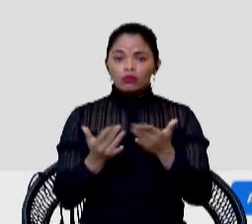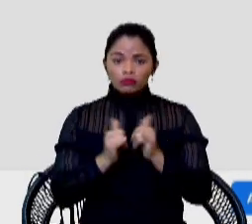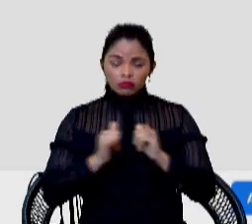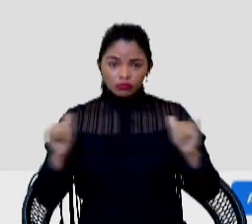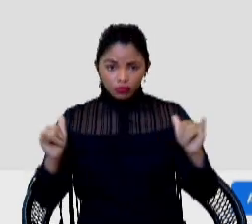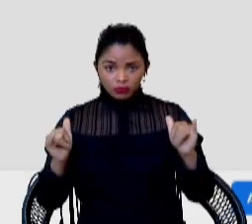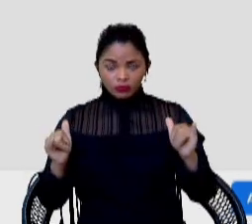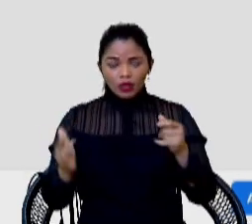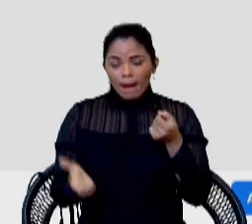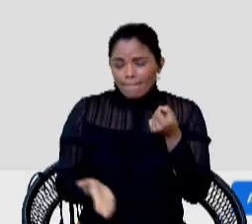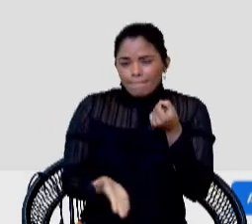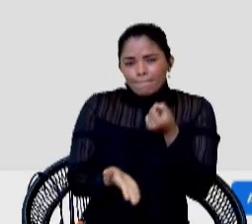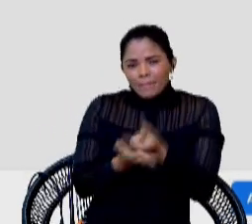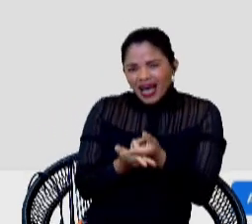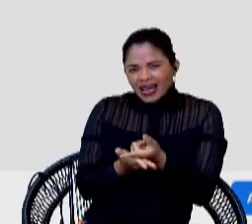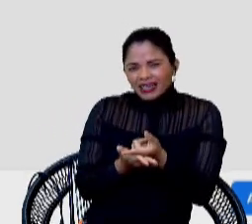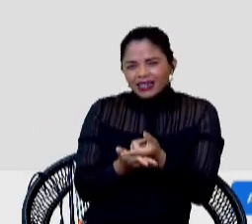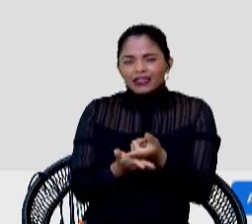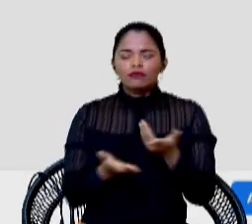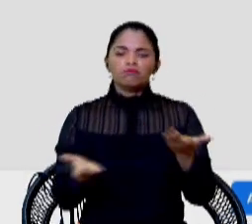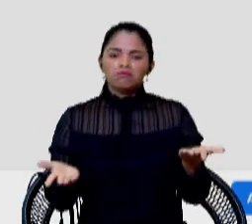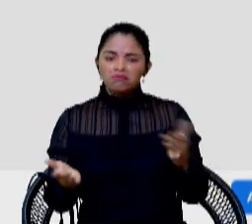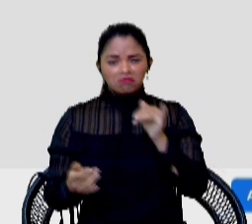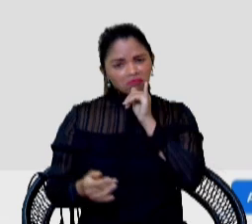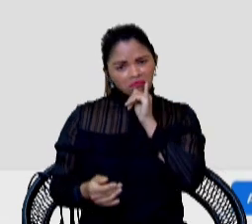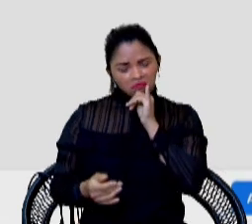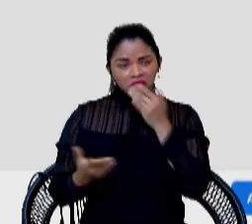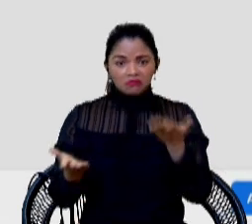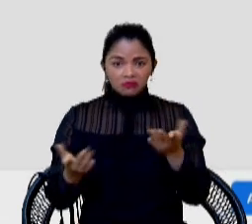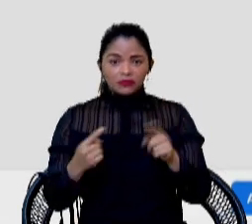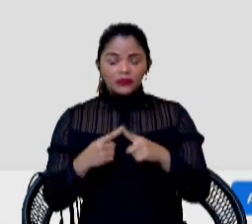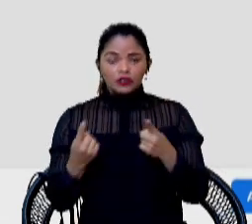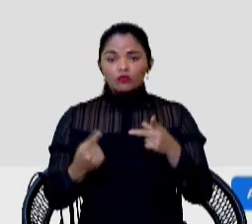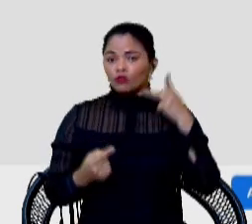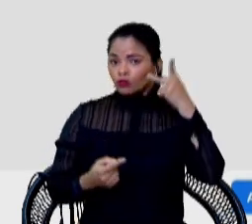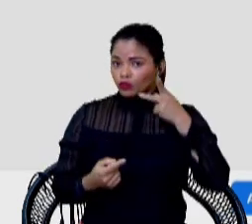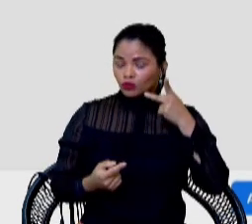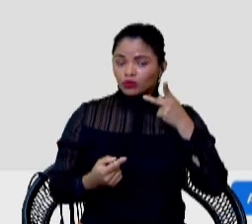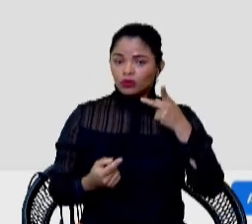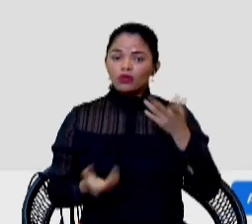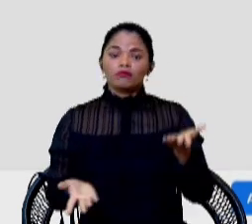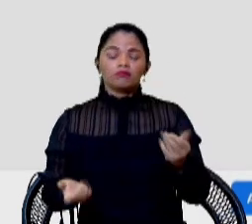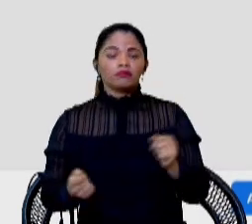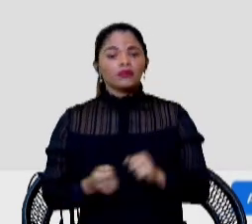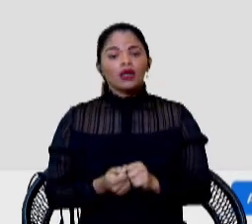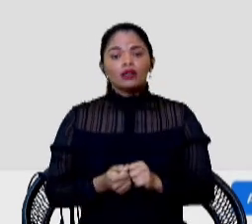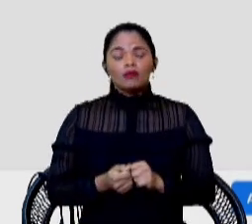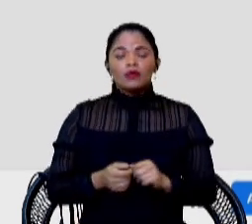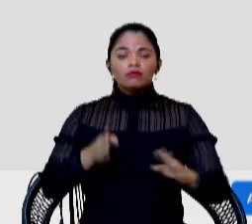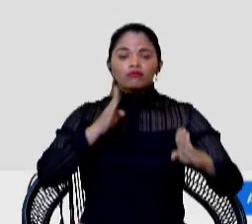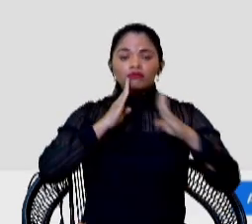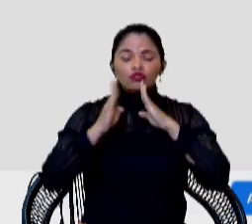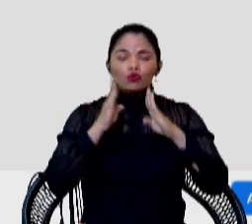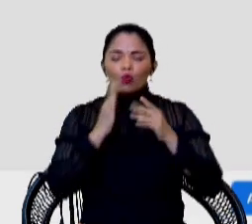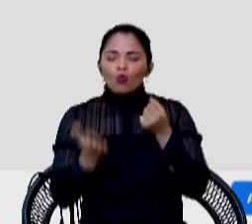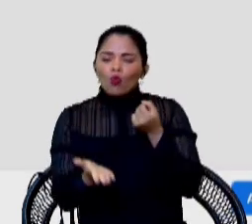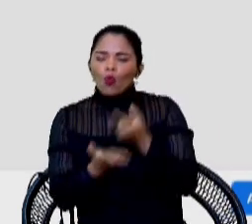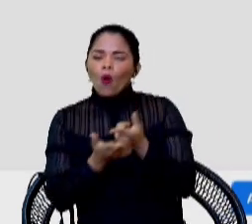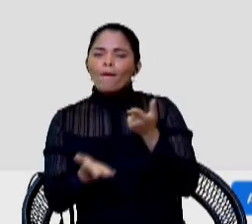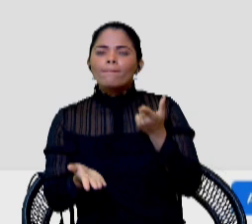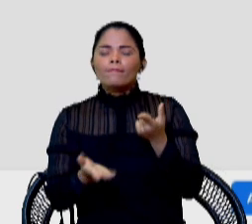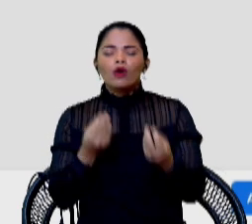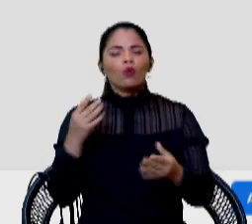apareça, por exemplo, tá bom? Mas por questões políticas dentro do Facebook. O tipo de compra de leilão, ou